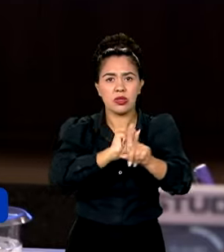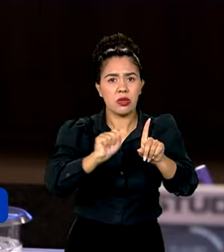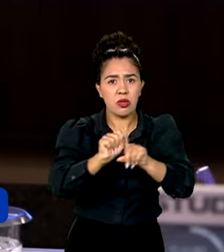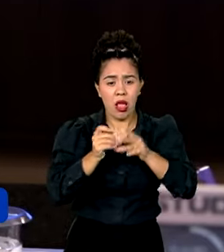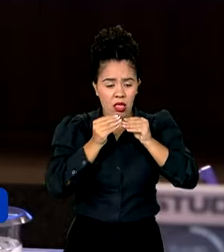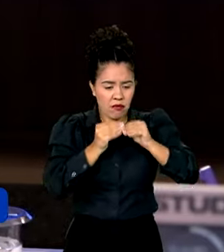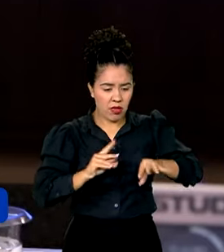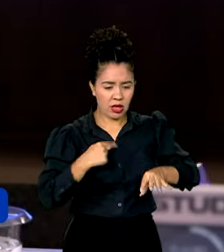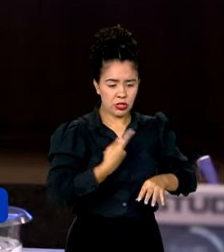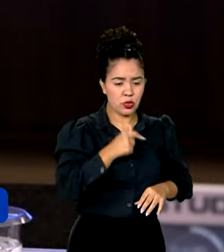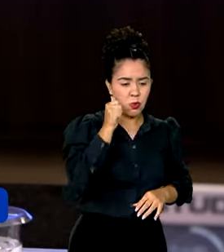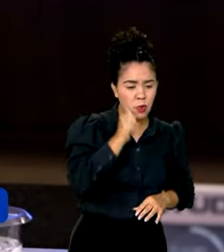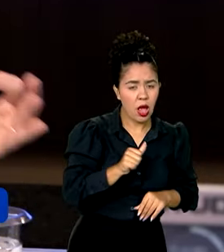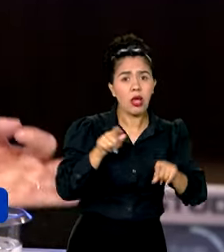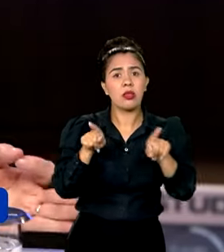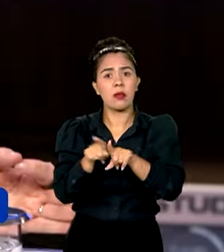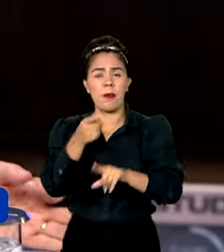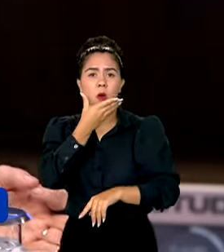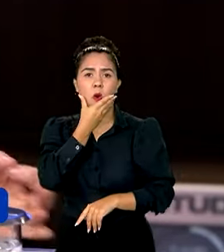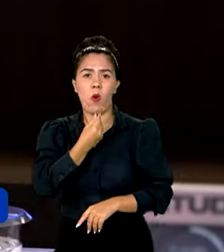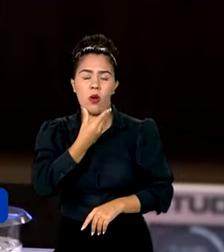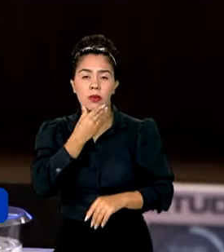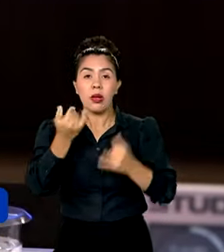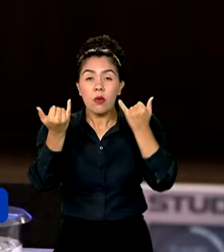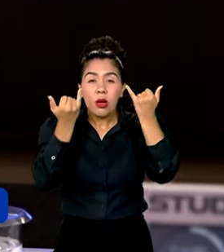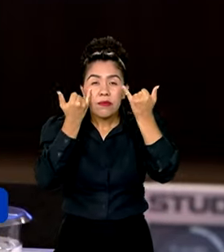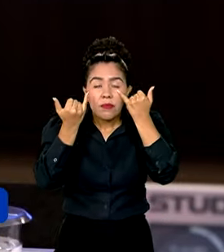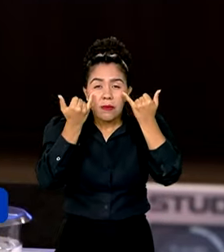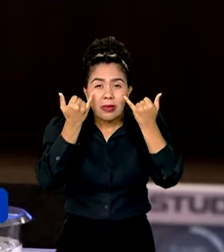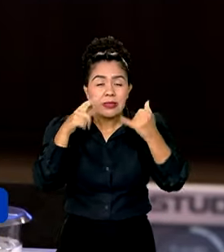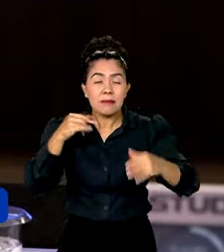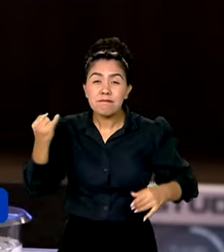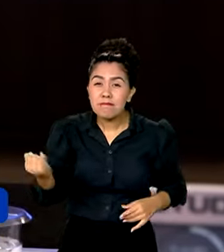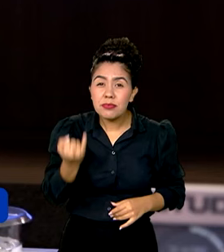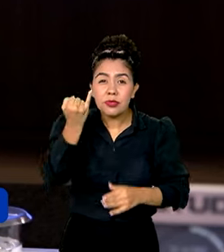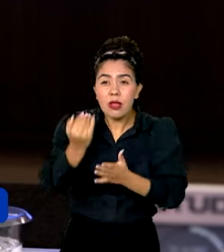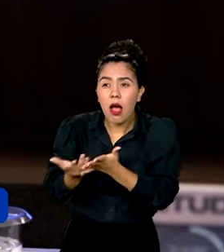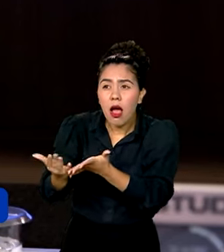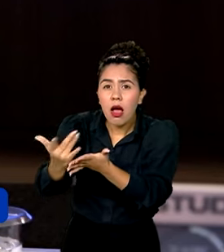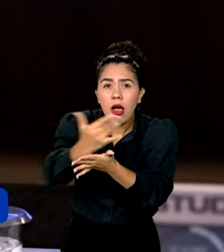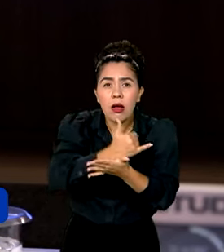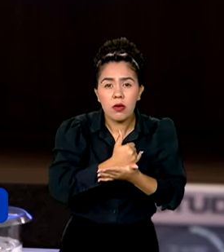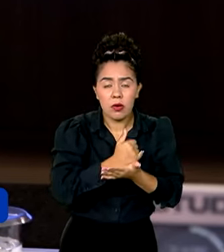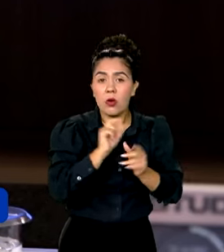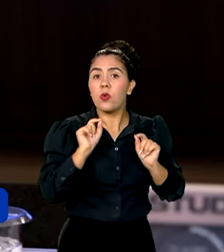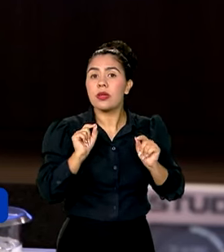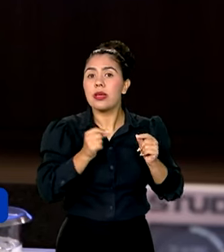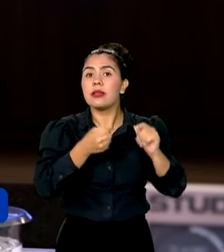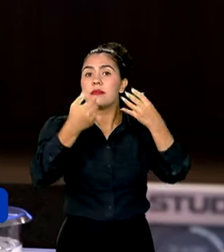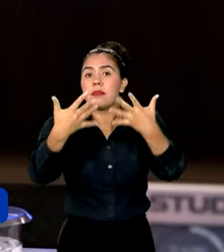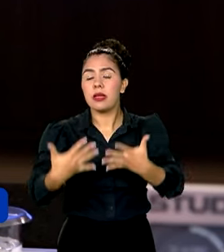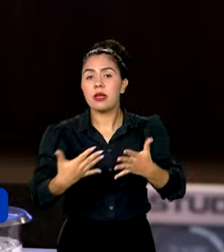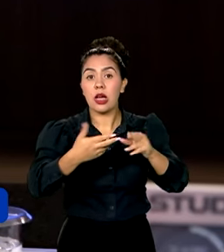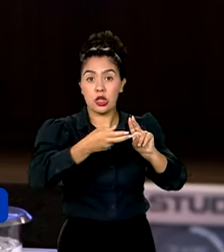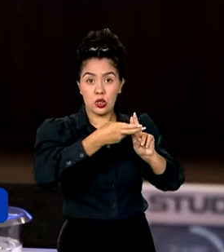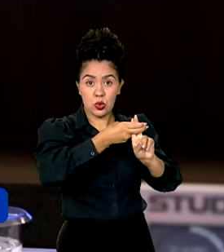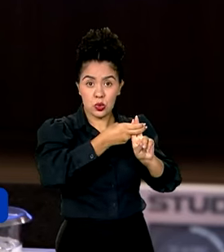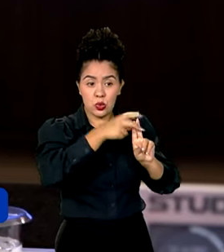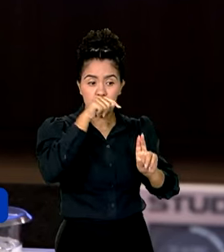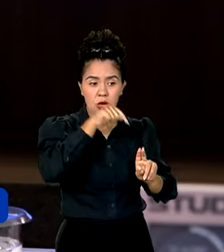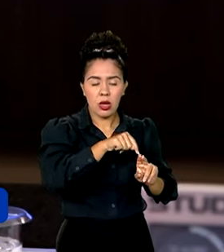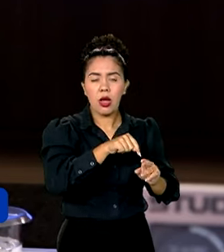mas também aos homens é um dado bem importante né no SUS é o atendimento é